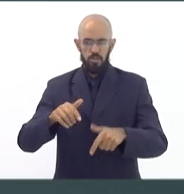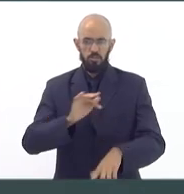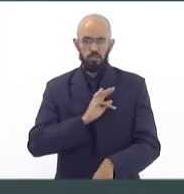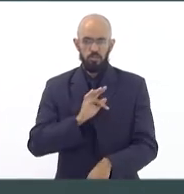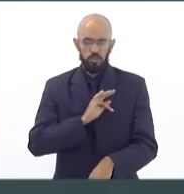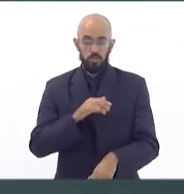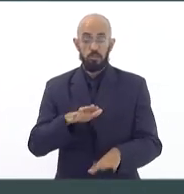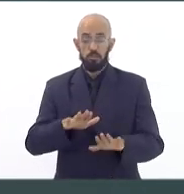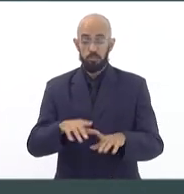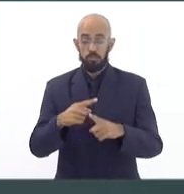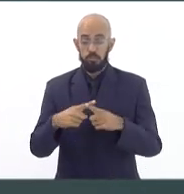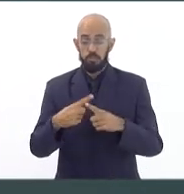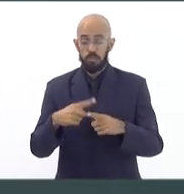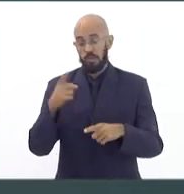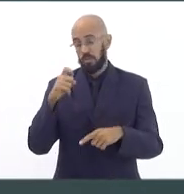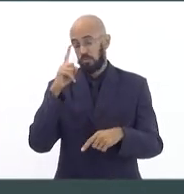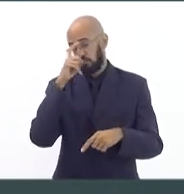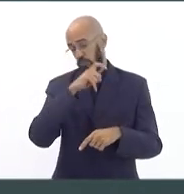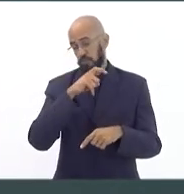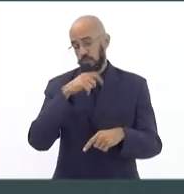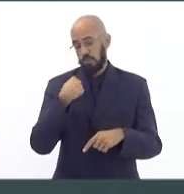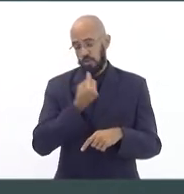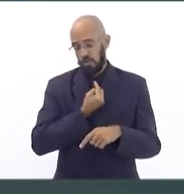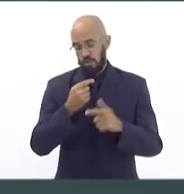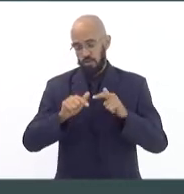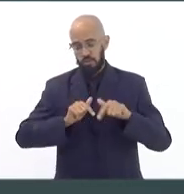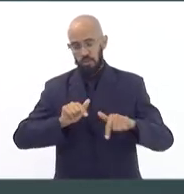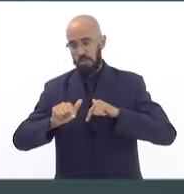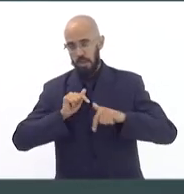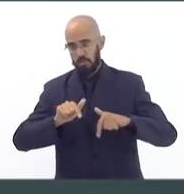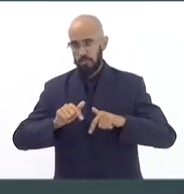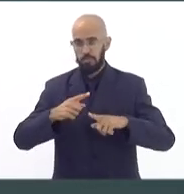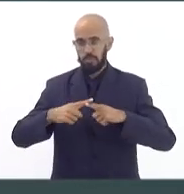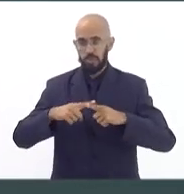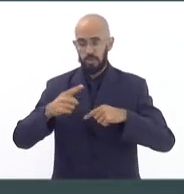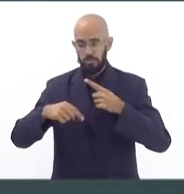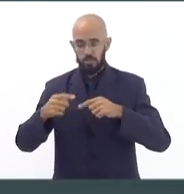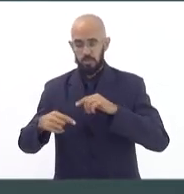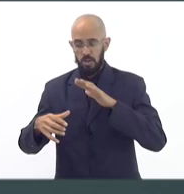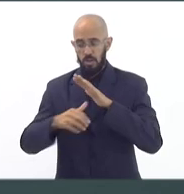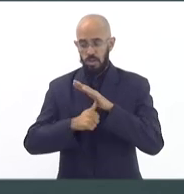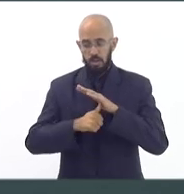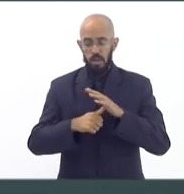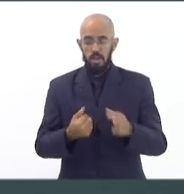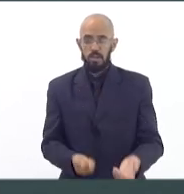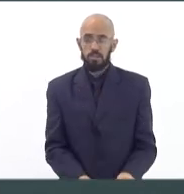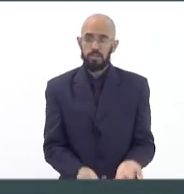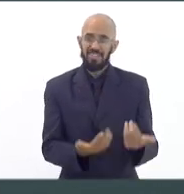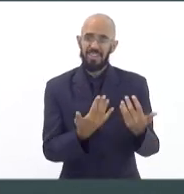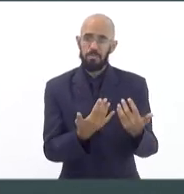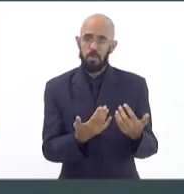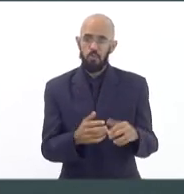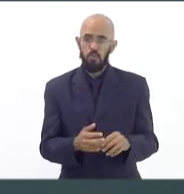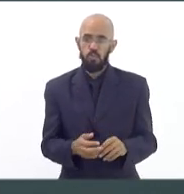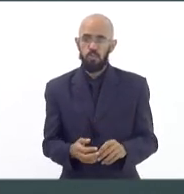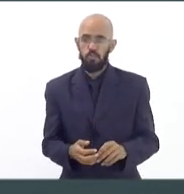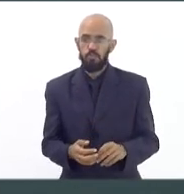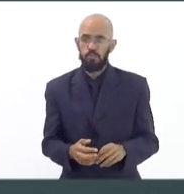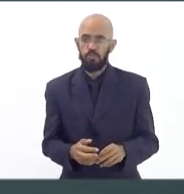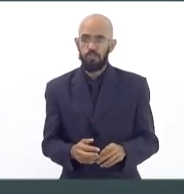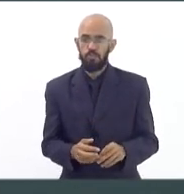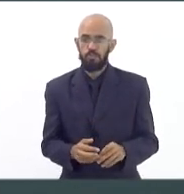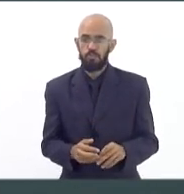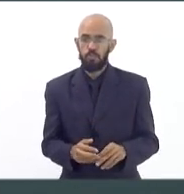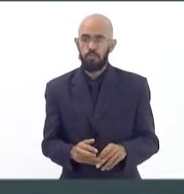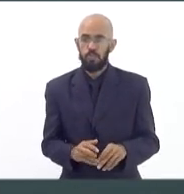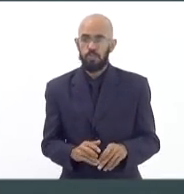a pouco a nossa atuação que é logo que eles fazem a subtração eles ensinaram os cabos e aí